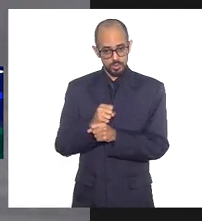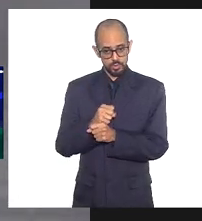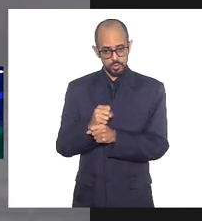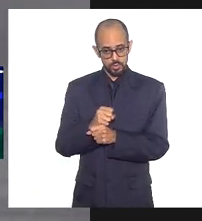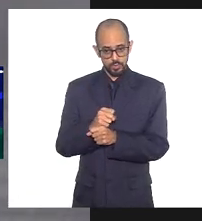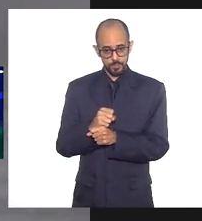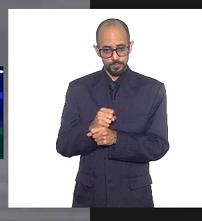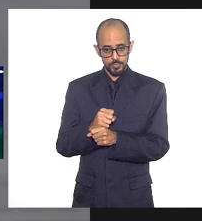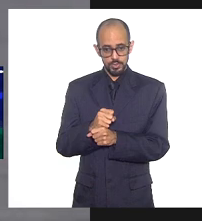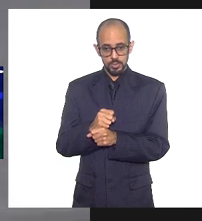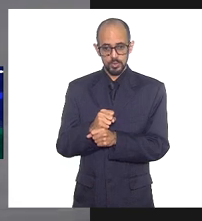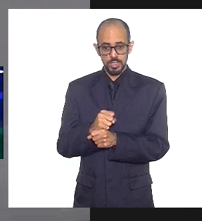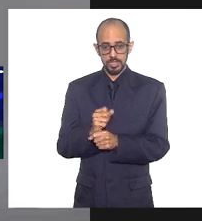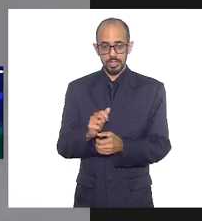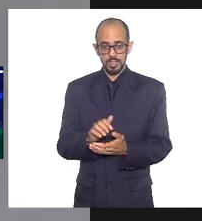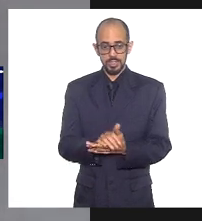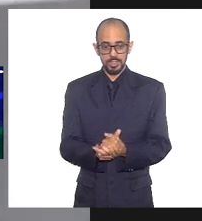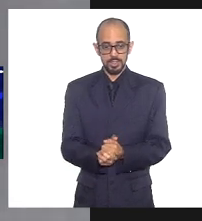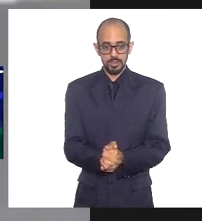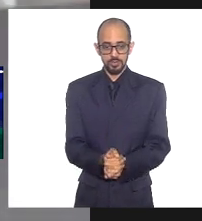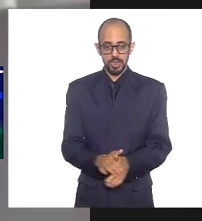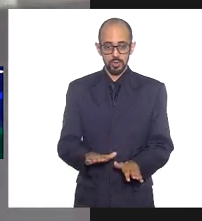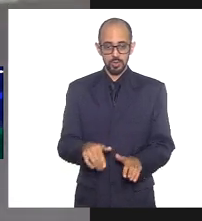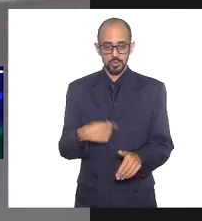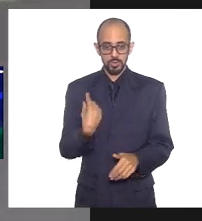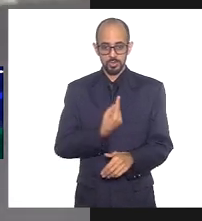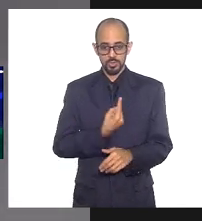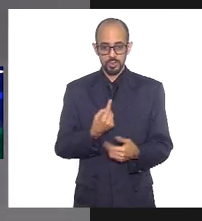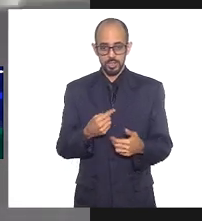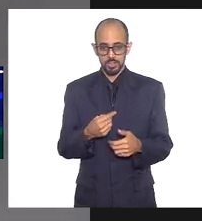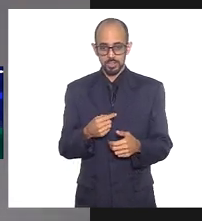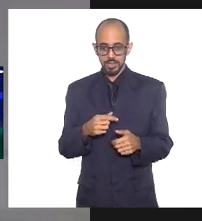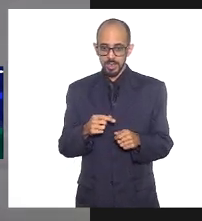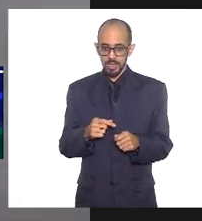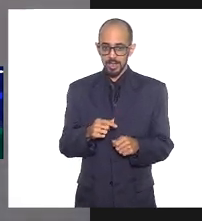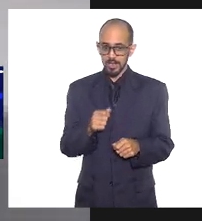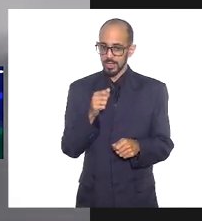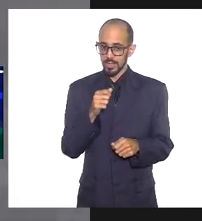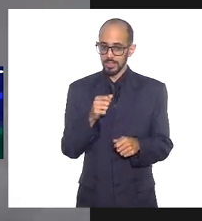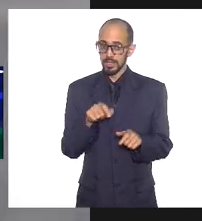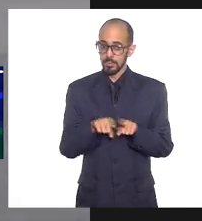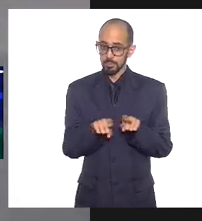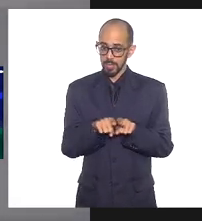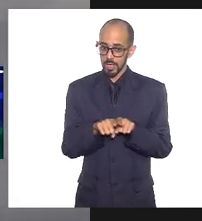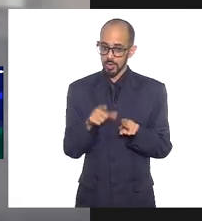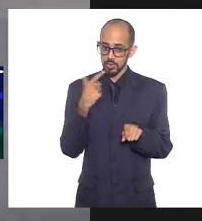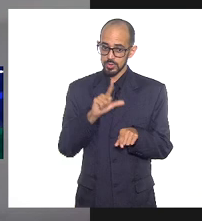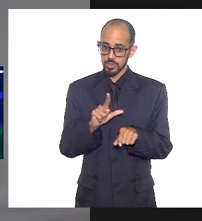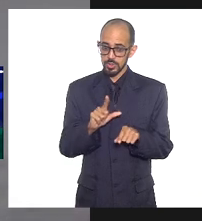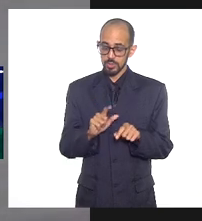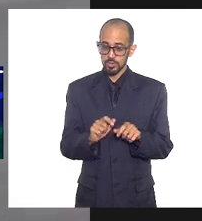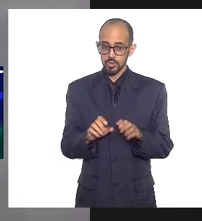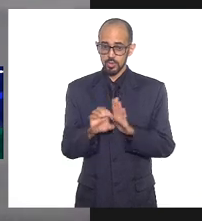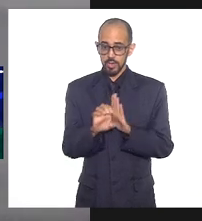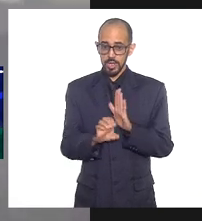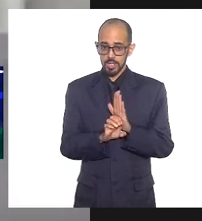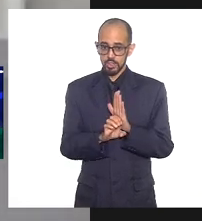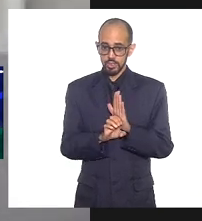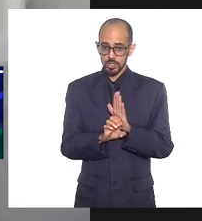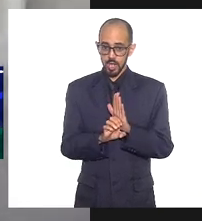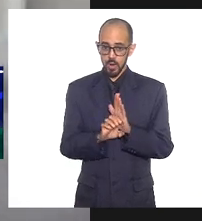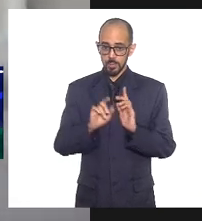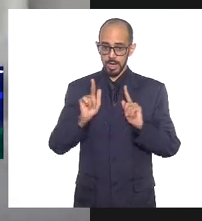deixamos senhor presidente e aqui eu quero já registrar deixamos aí o edital na rua de